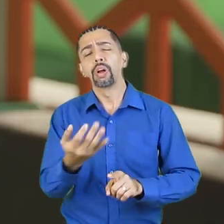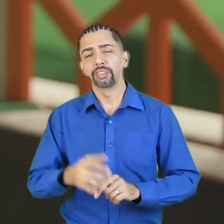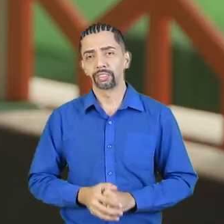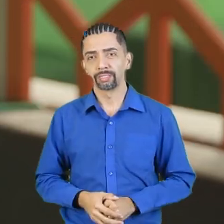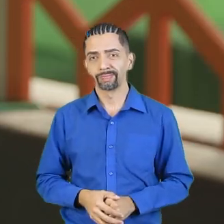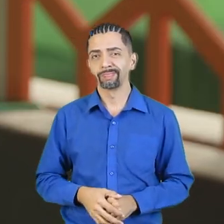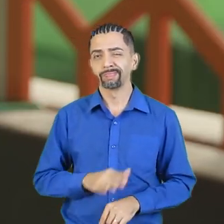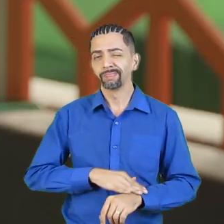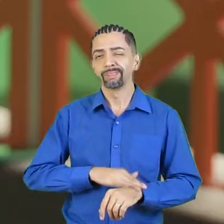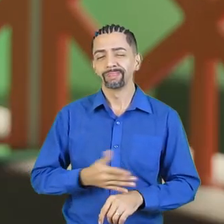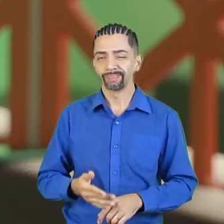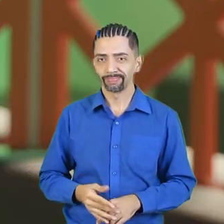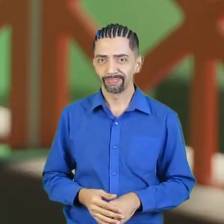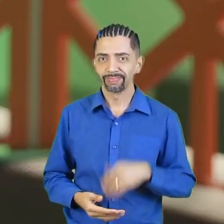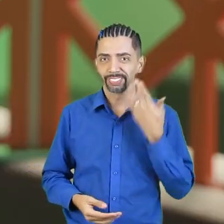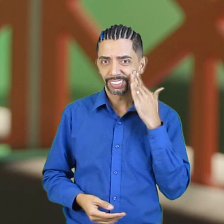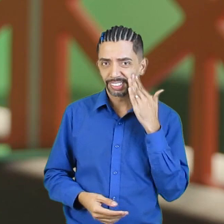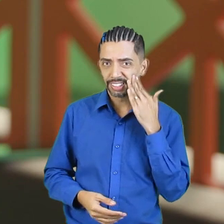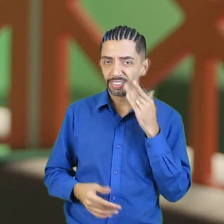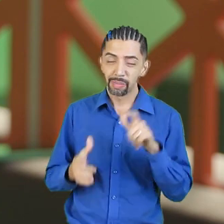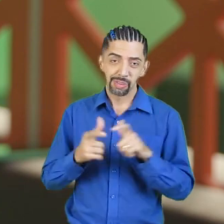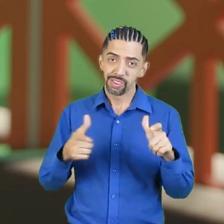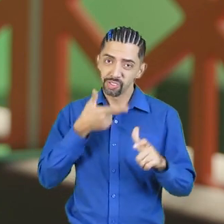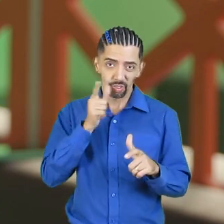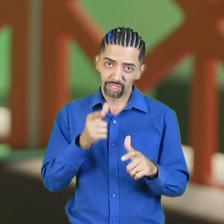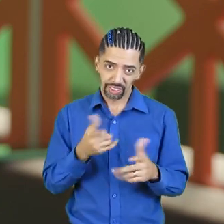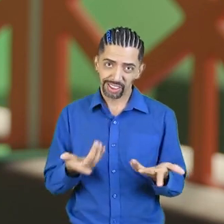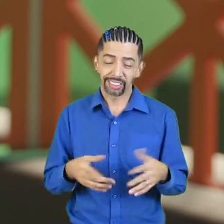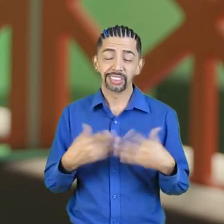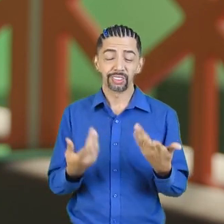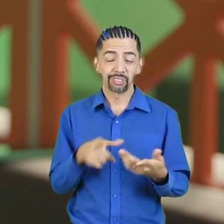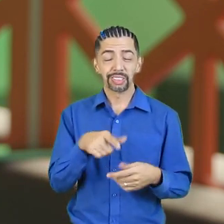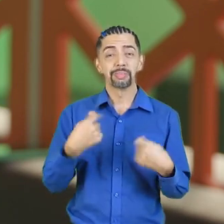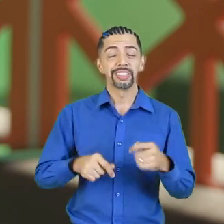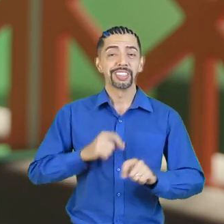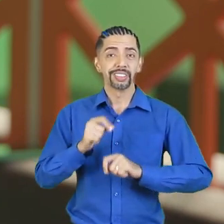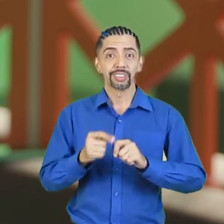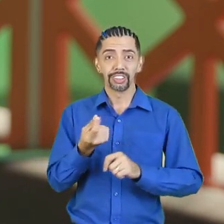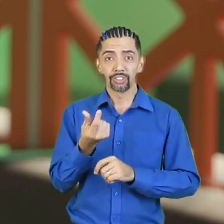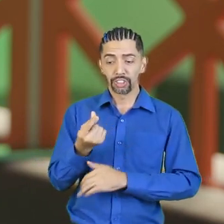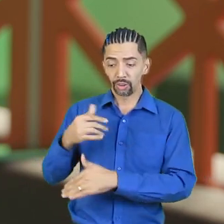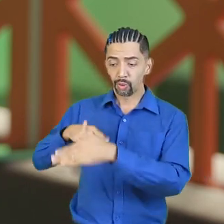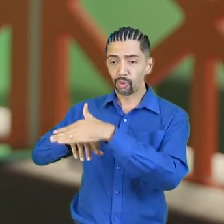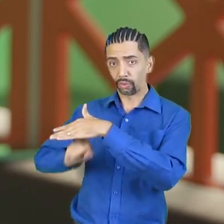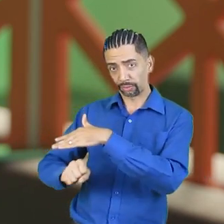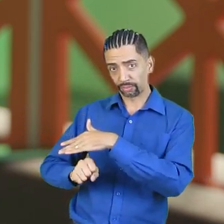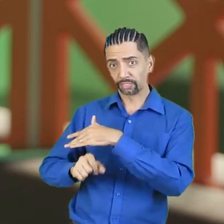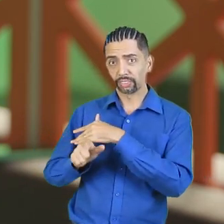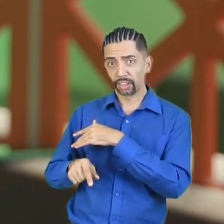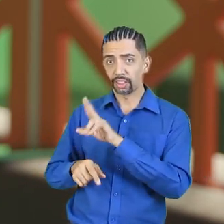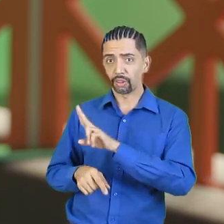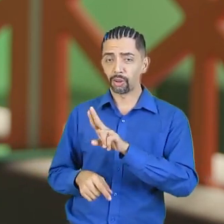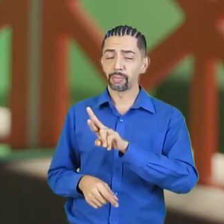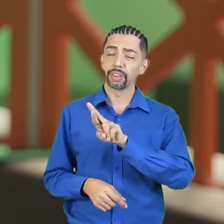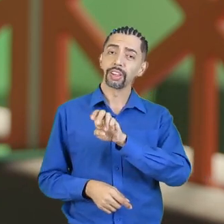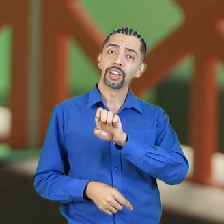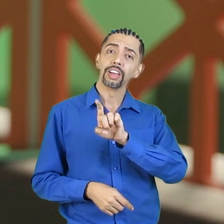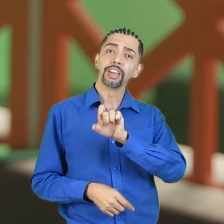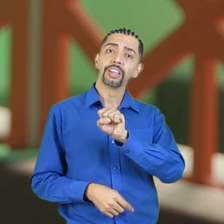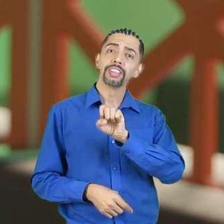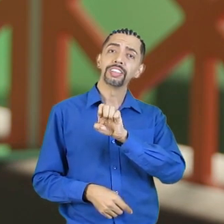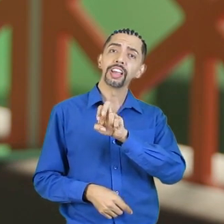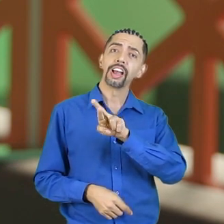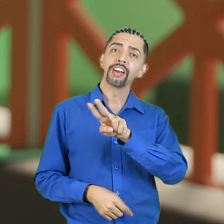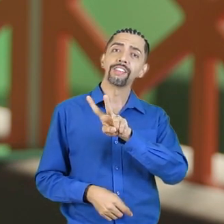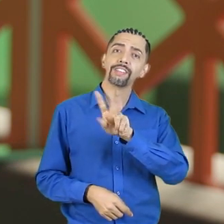financeira dessas famílias? Portanto, uma reserva financeira pelo menos de 12 meses a 24 meses, chamamos de uma reserva estratégica,